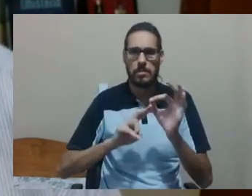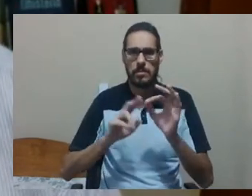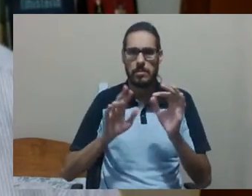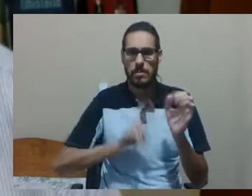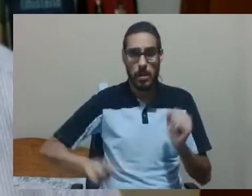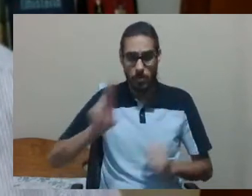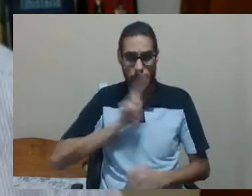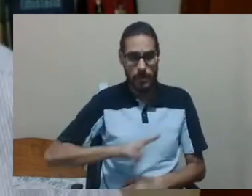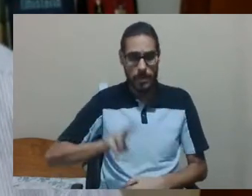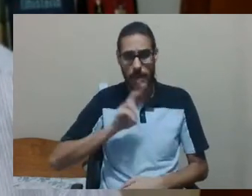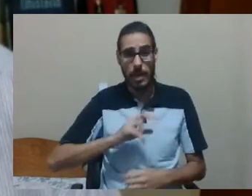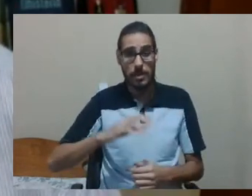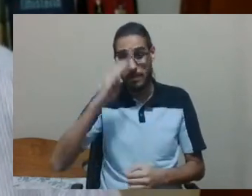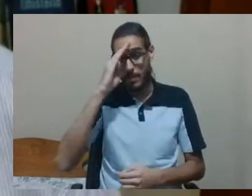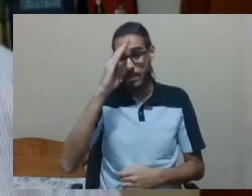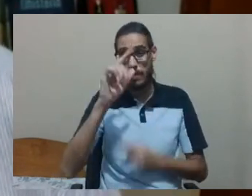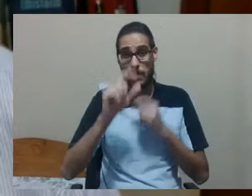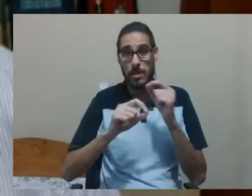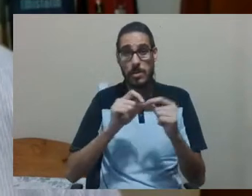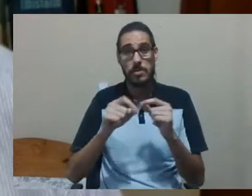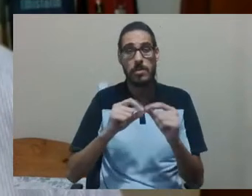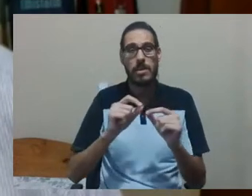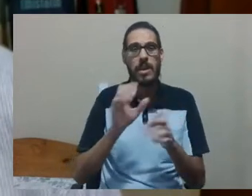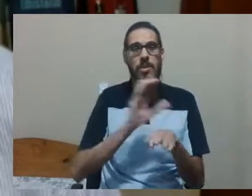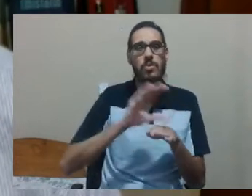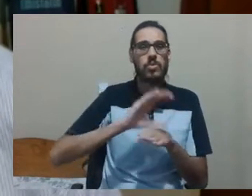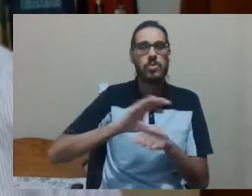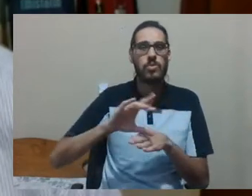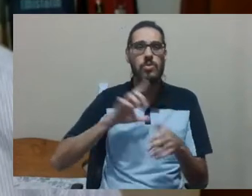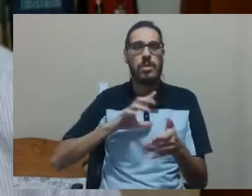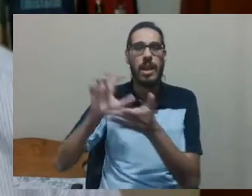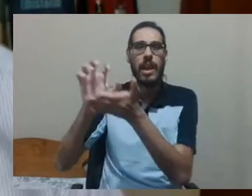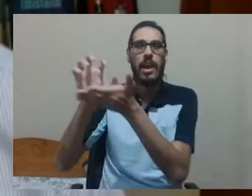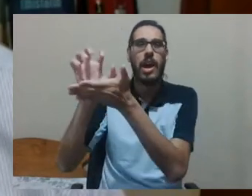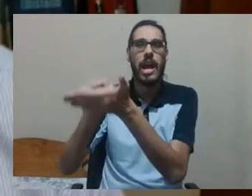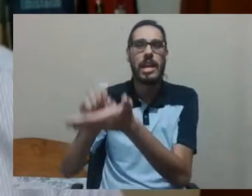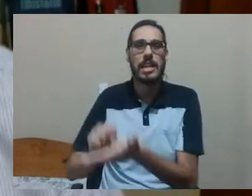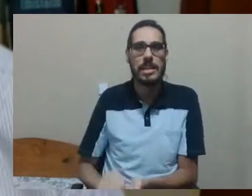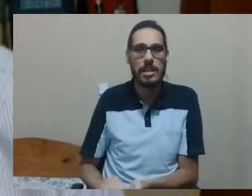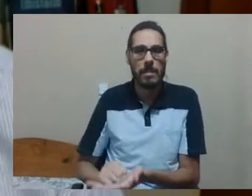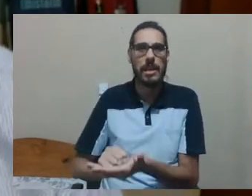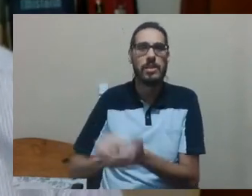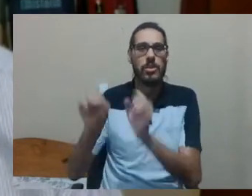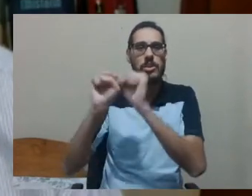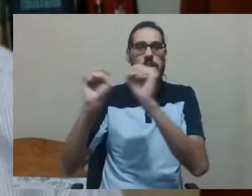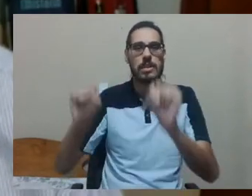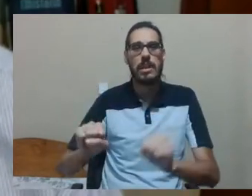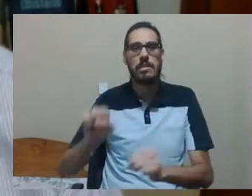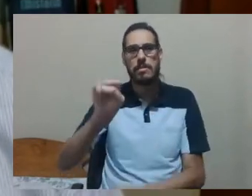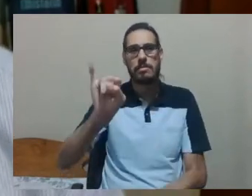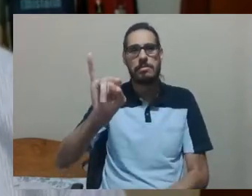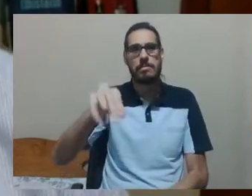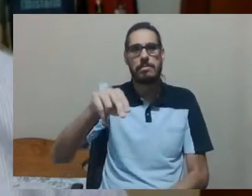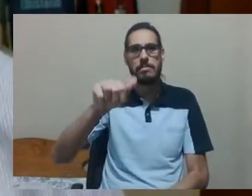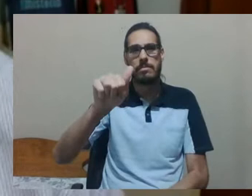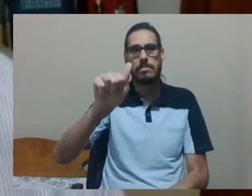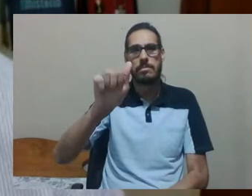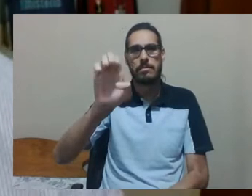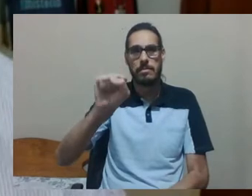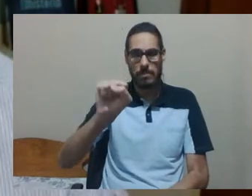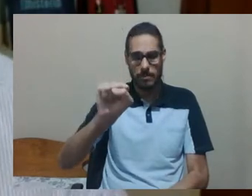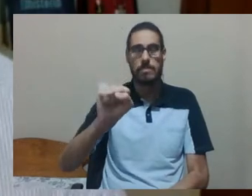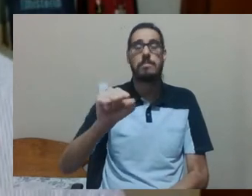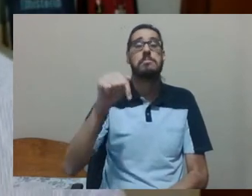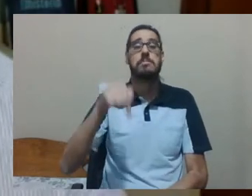seu credenciamento dos seus cursos, junto ao sistema dos SINAES, que exatamente é uma das dimensões